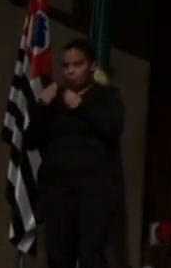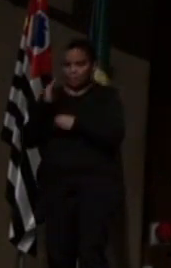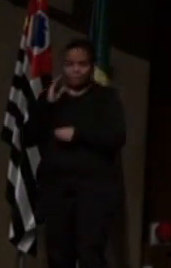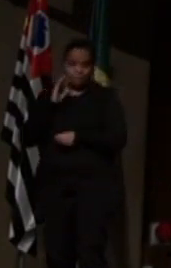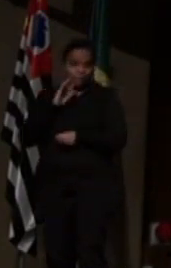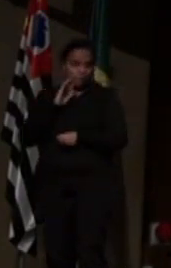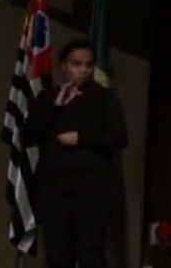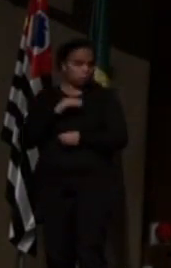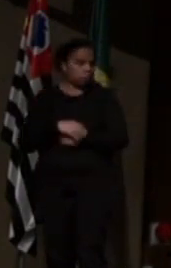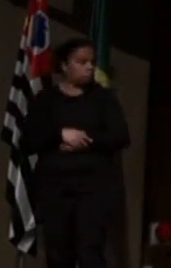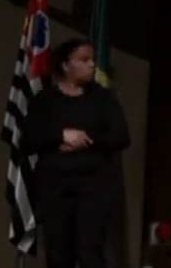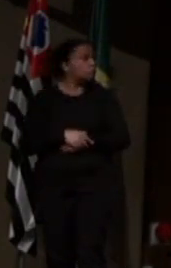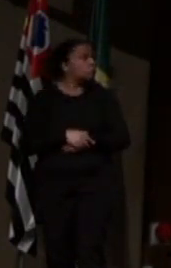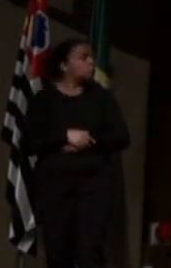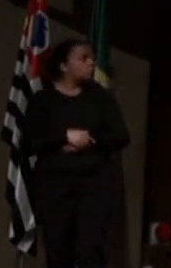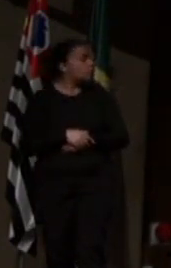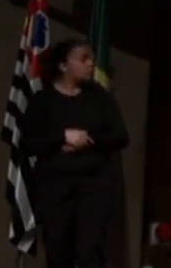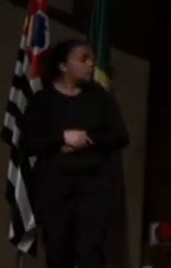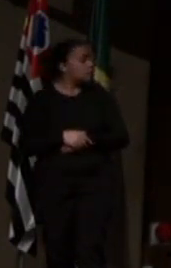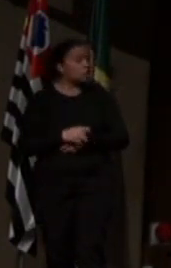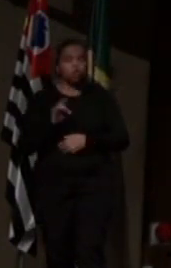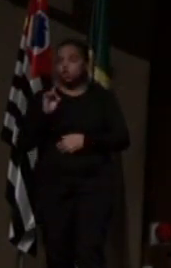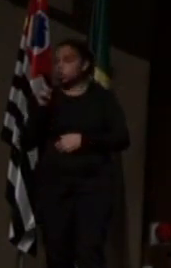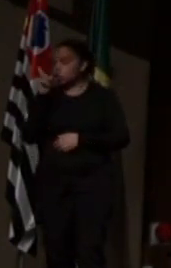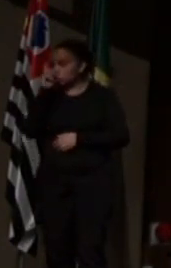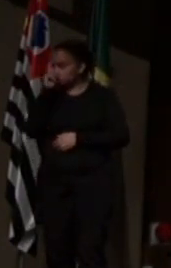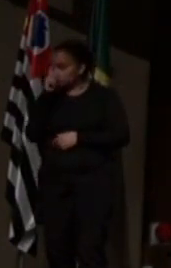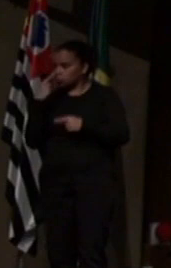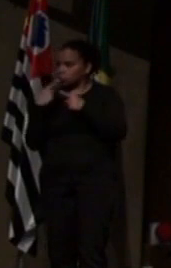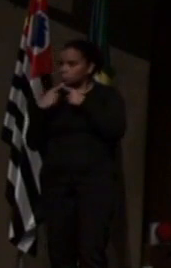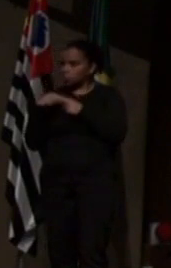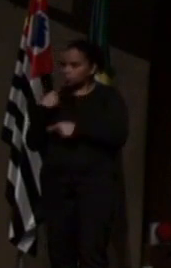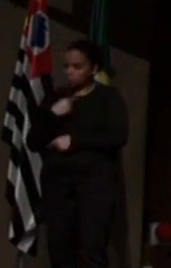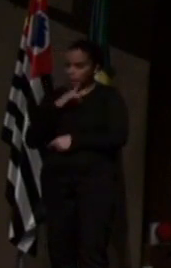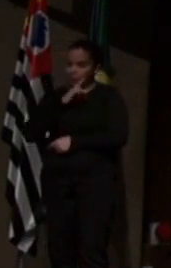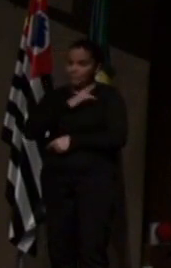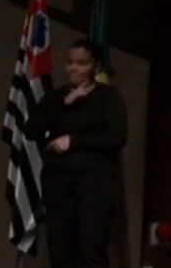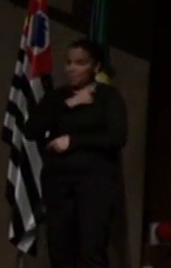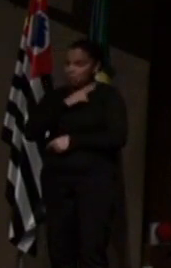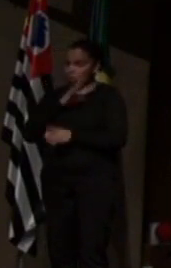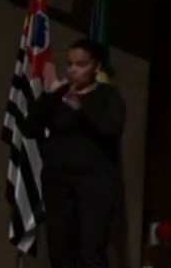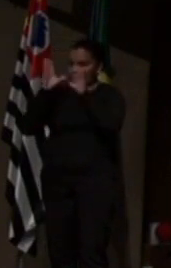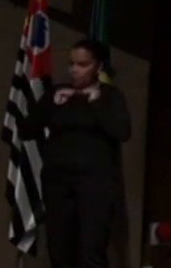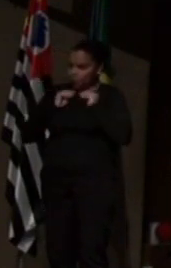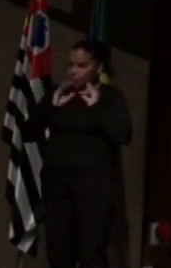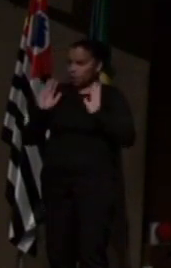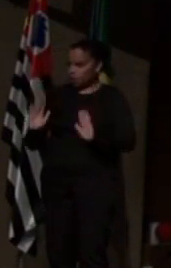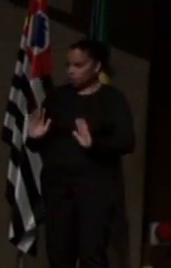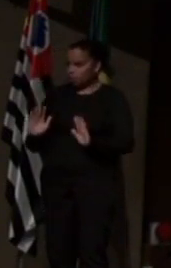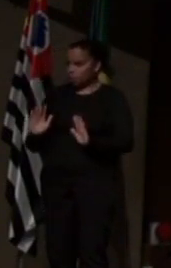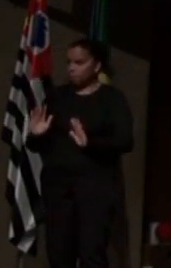fácil. Só é difícil porque a gente tem medo de nos apropriarmos.